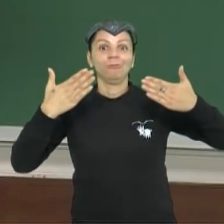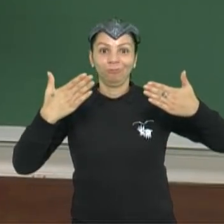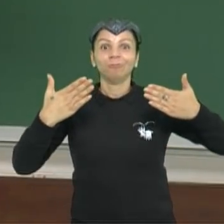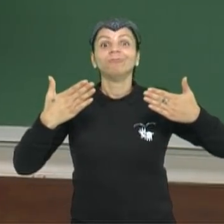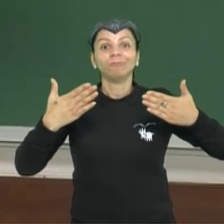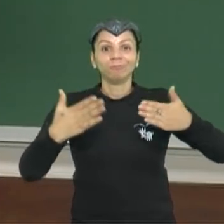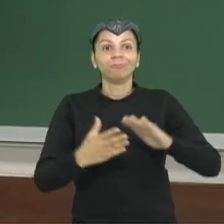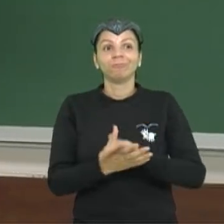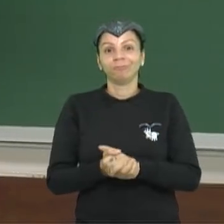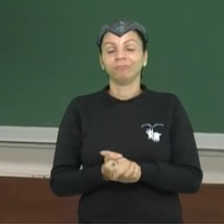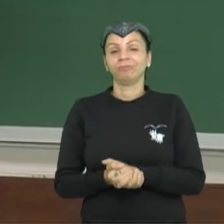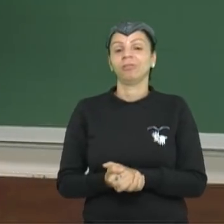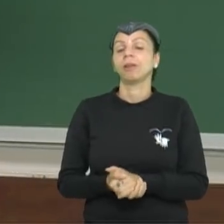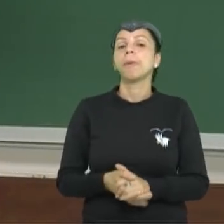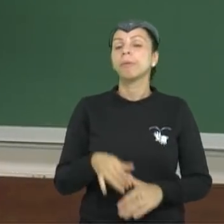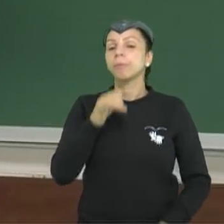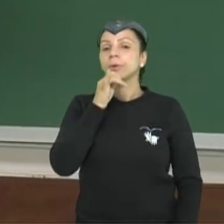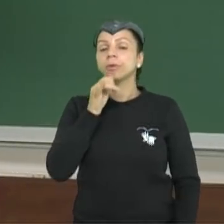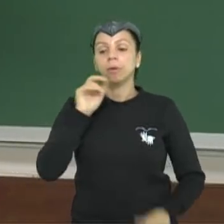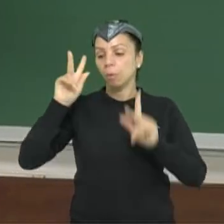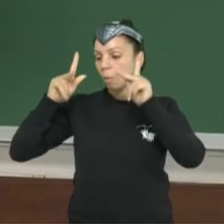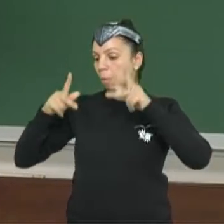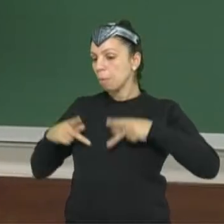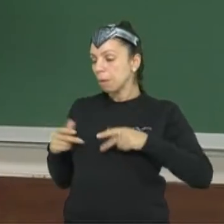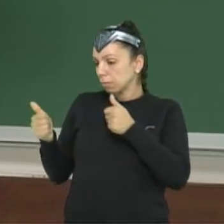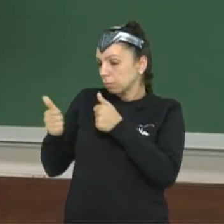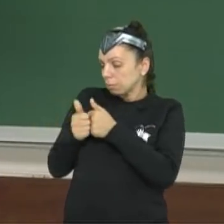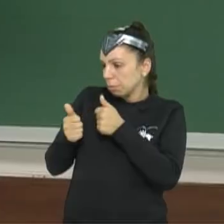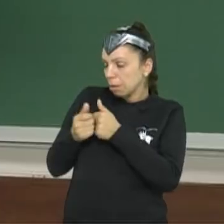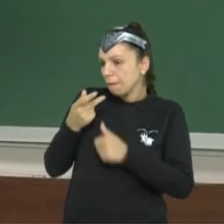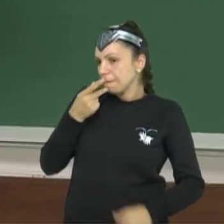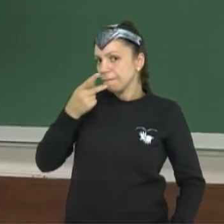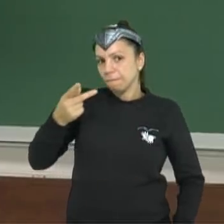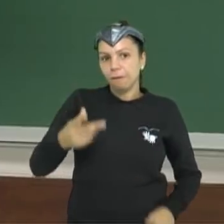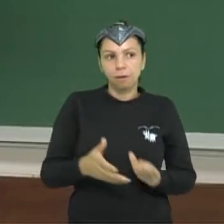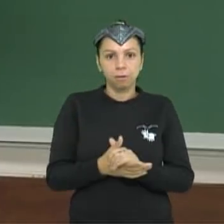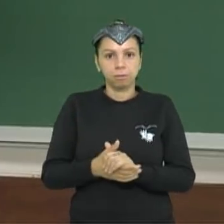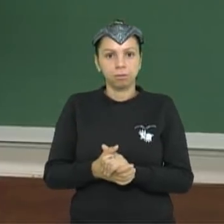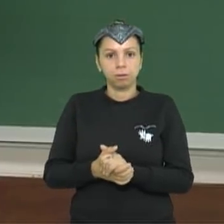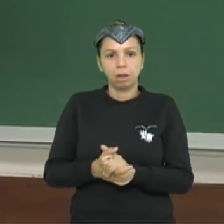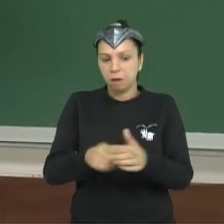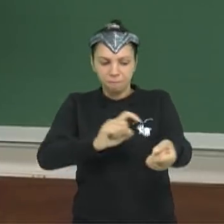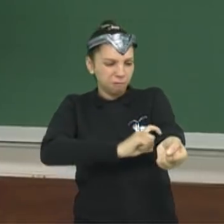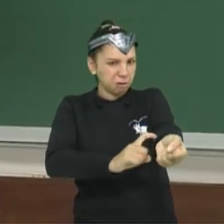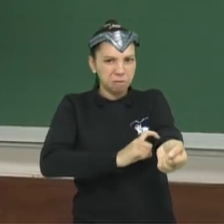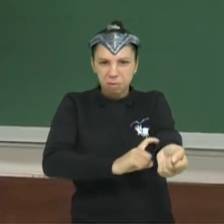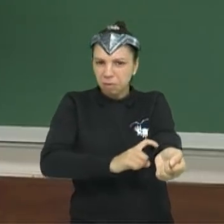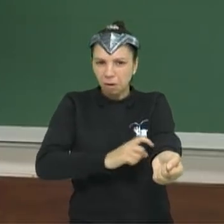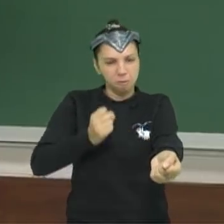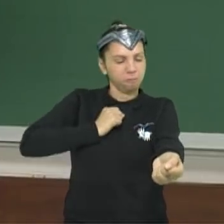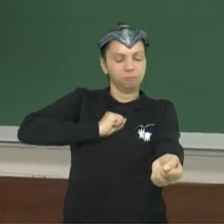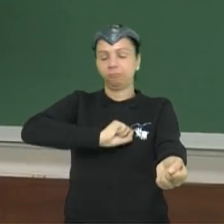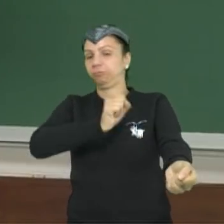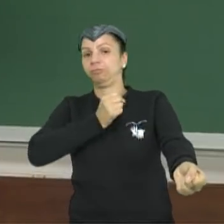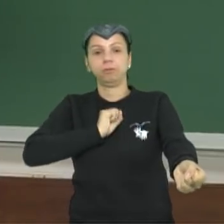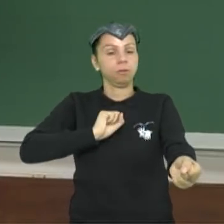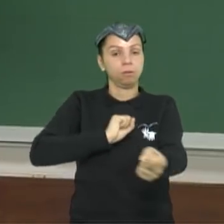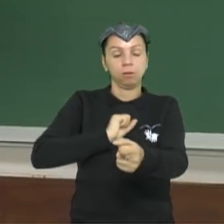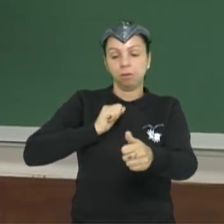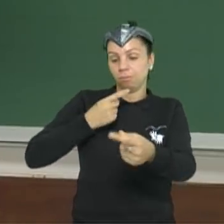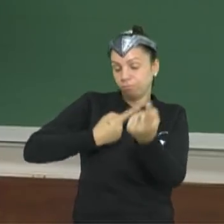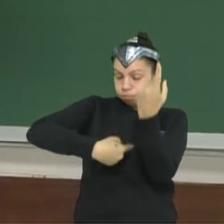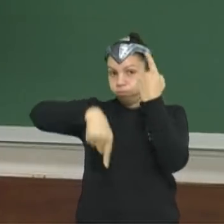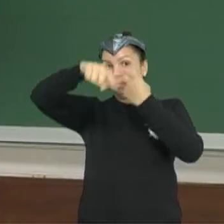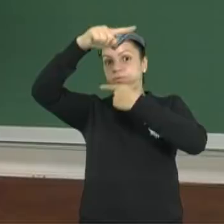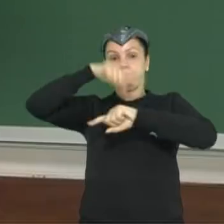tá com um humano ali do teu lado, de repente você fala uma coisa, ele se irrita e vira esse monstrão